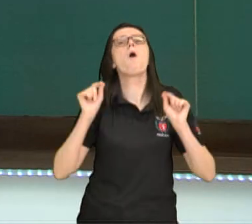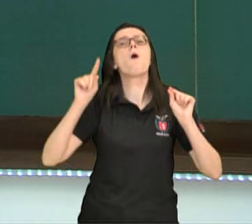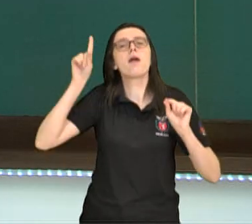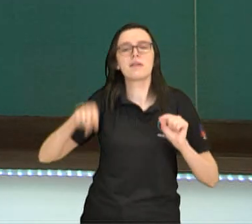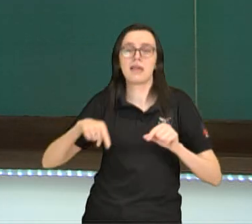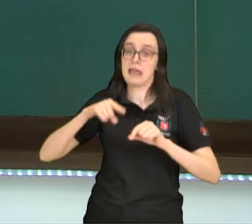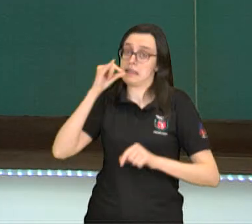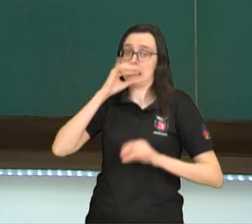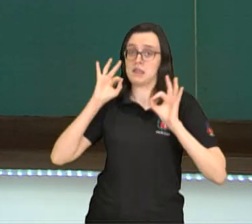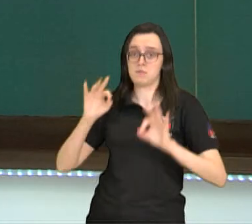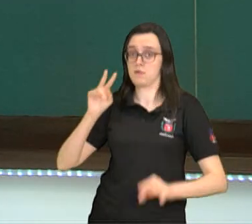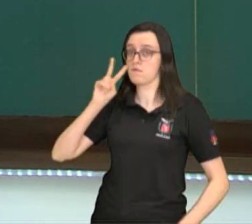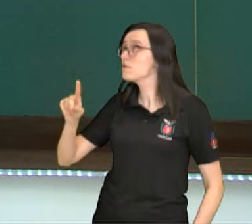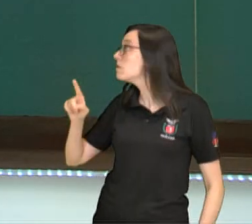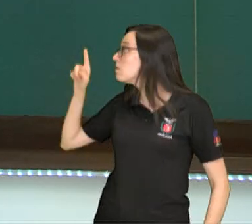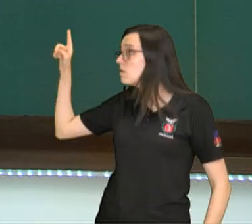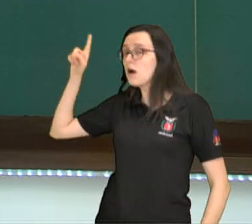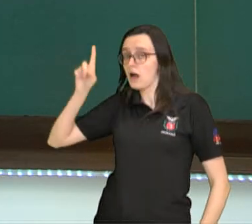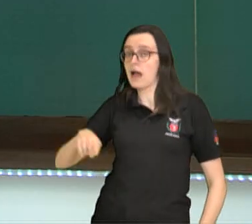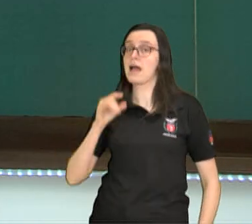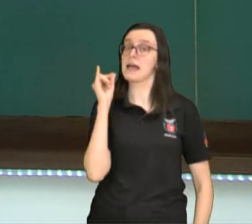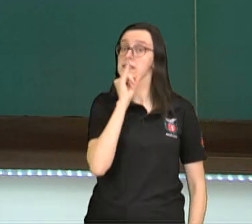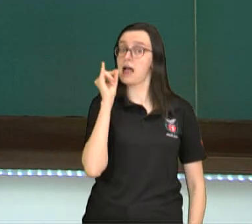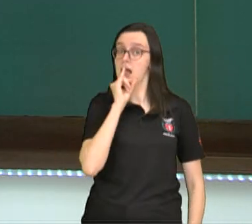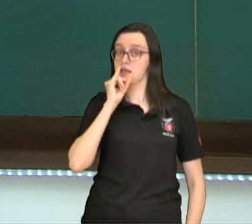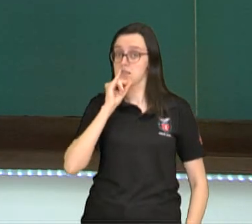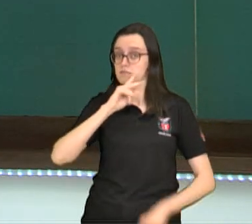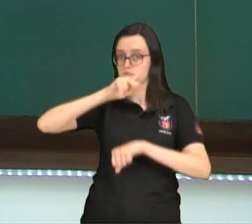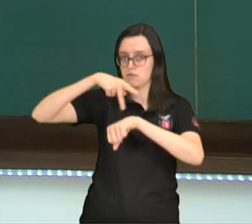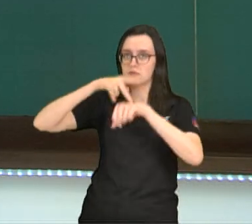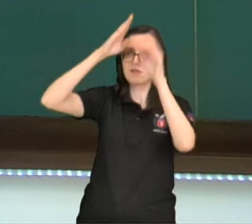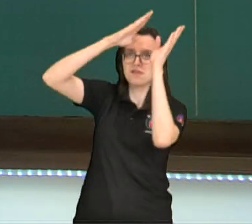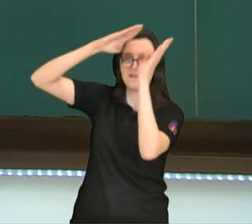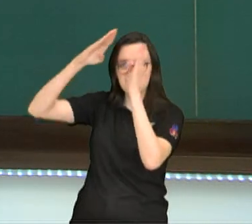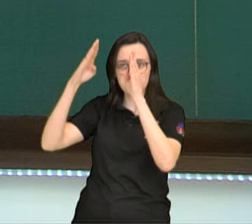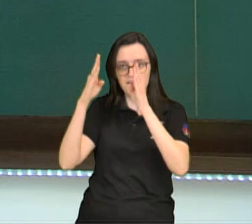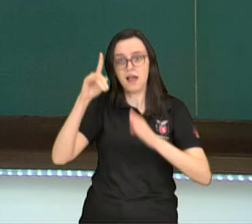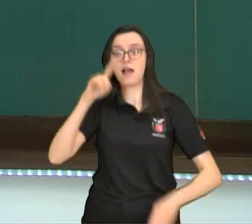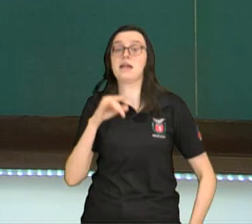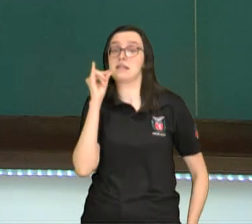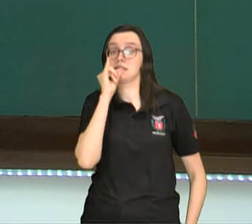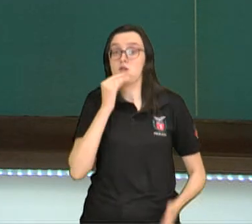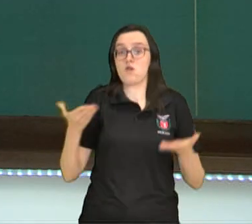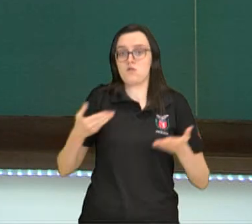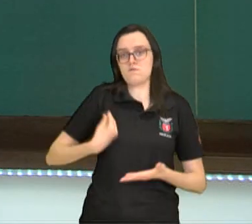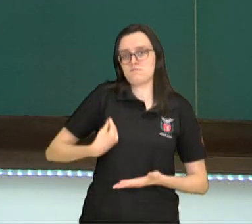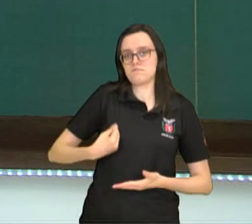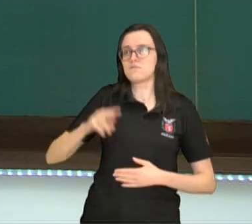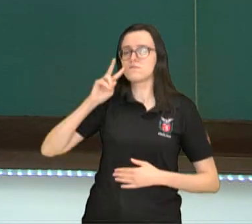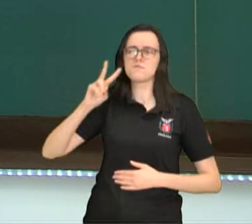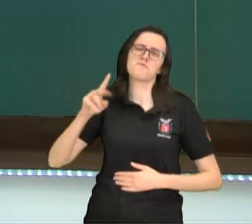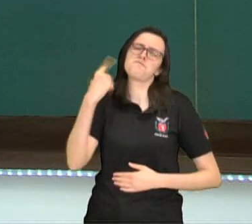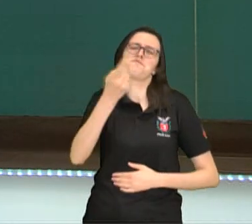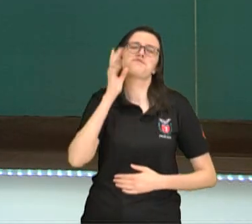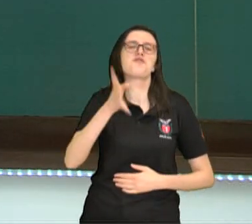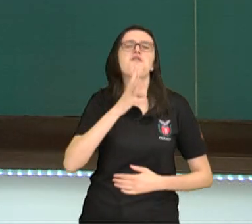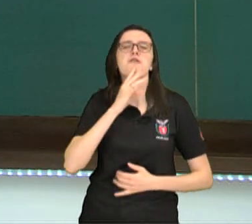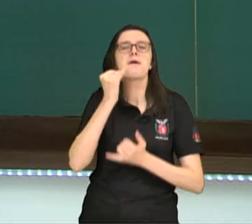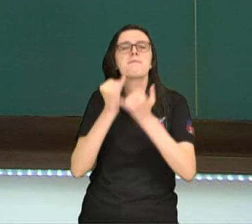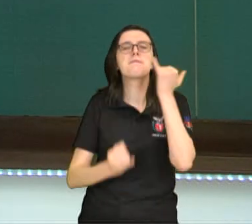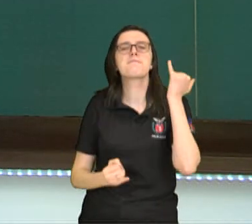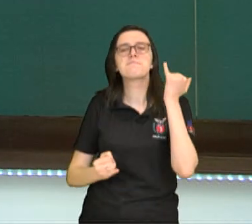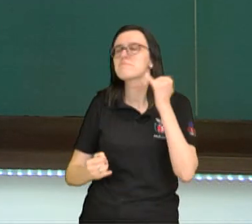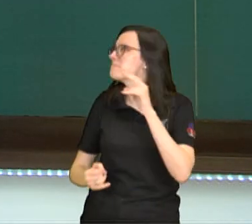a Itália, tá? A Itália é o país aqui onde está situado atualmente, né? Esse mapa muito conhecido como um